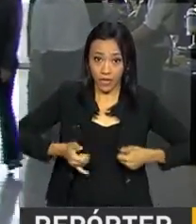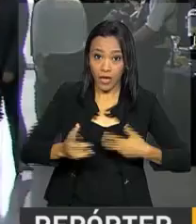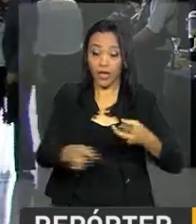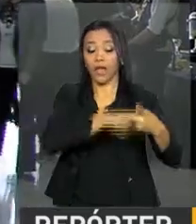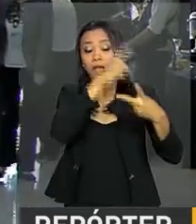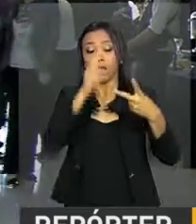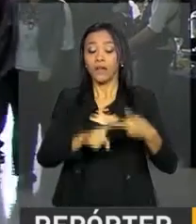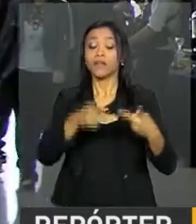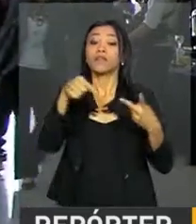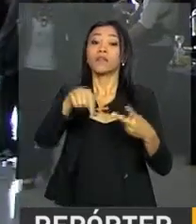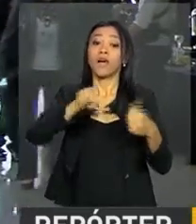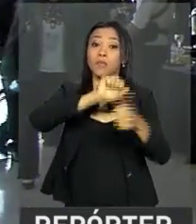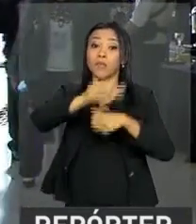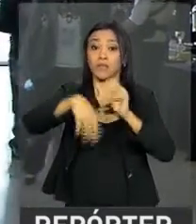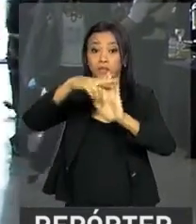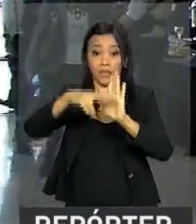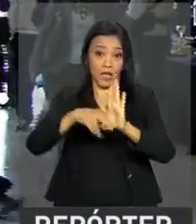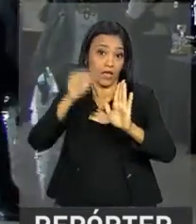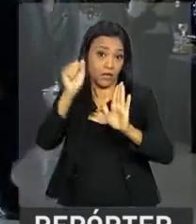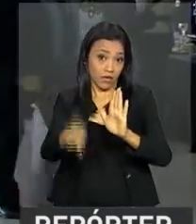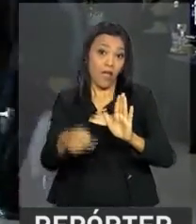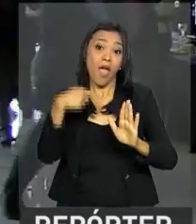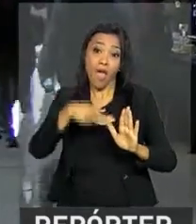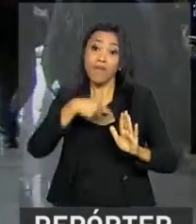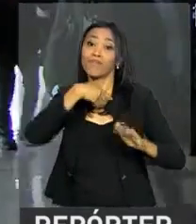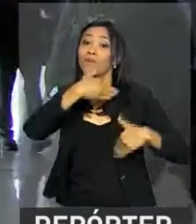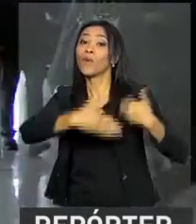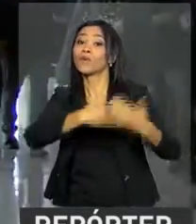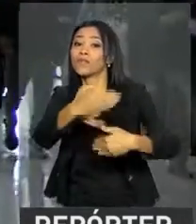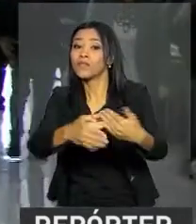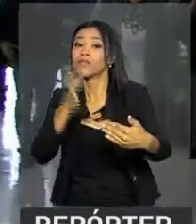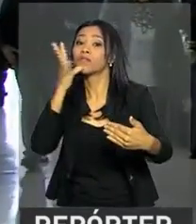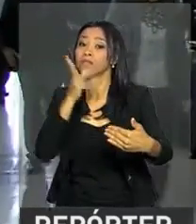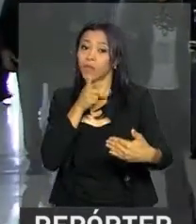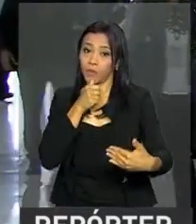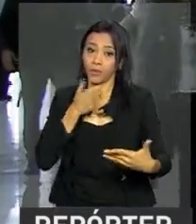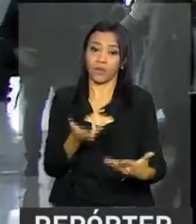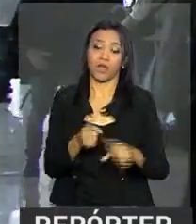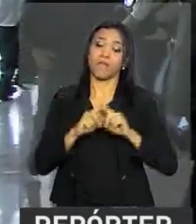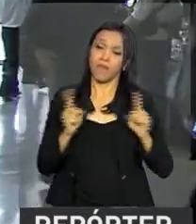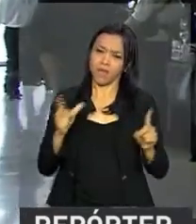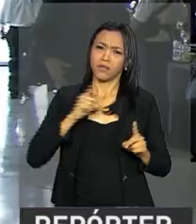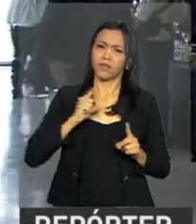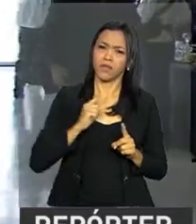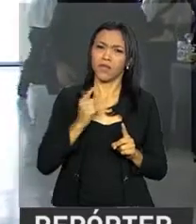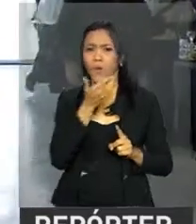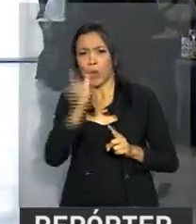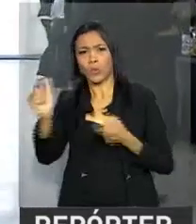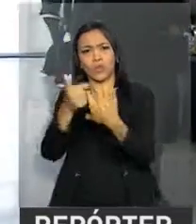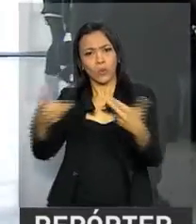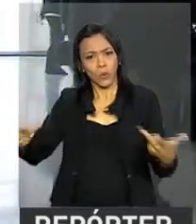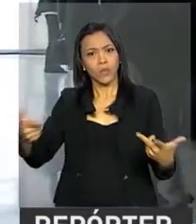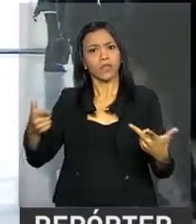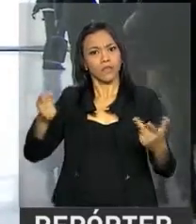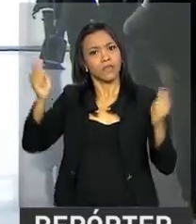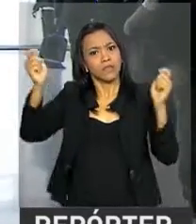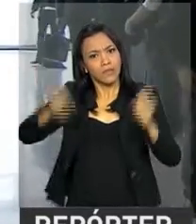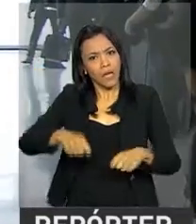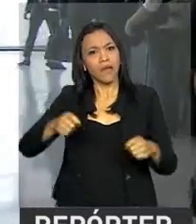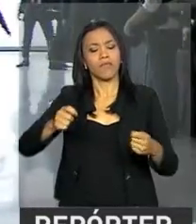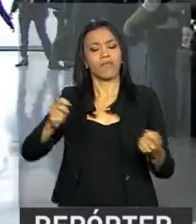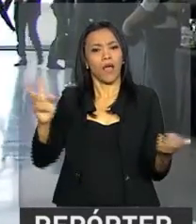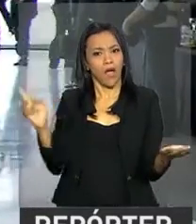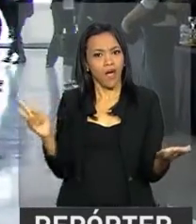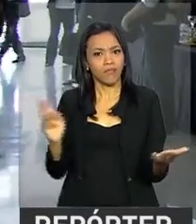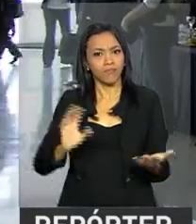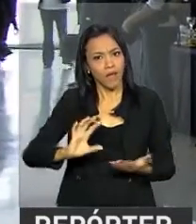são processos que são, às vezes, demorados. Agora, tem coisas que podem acontecer imediatamente,